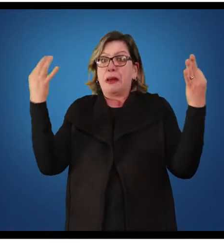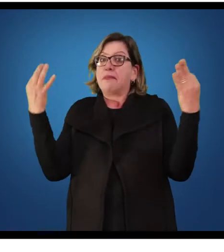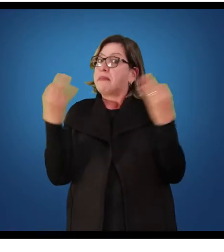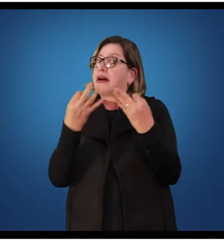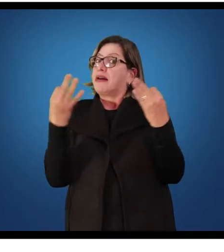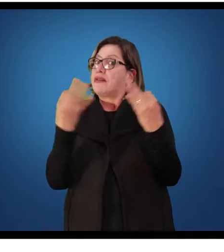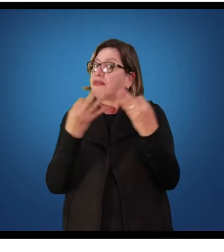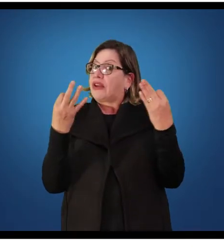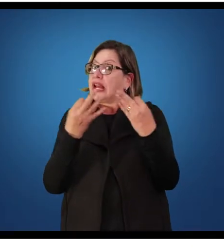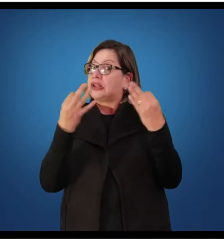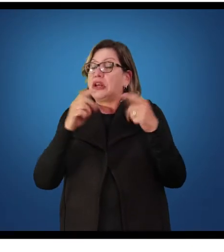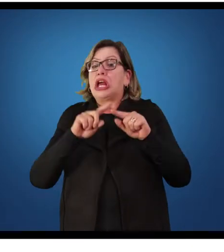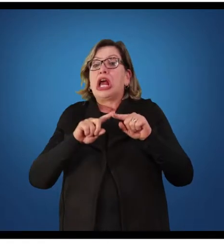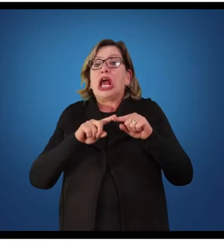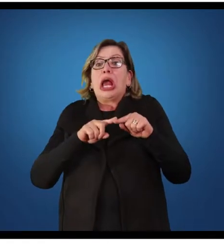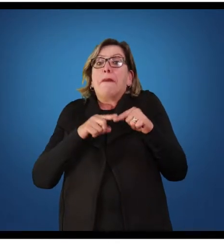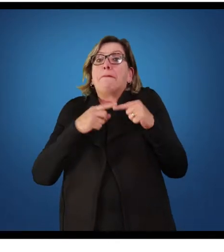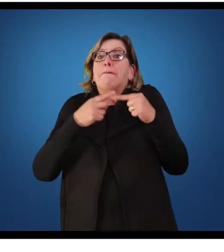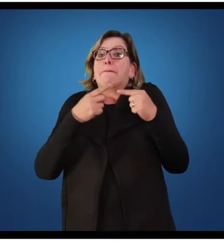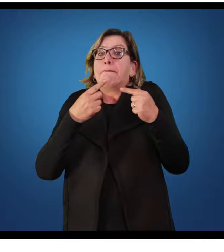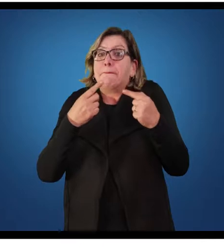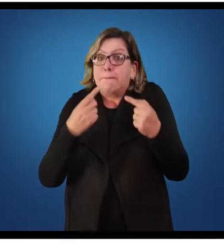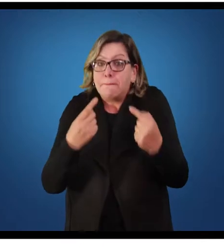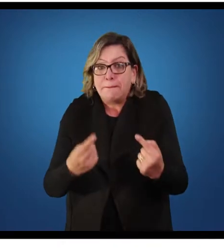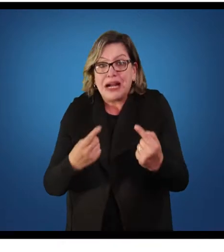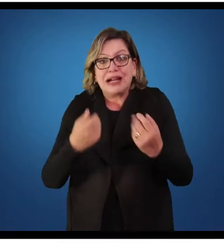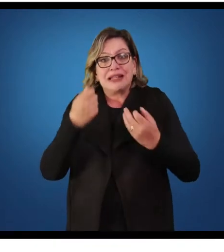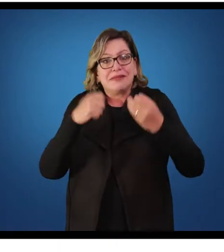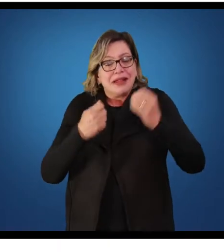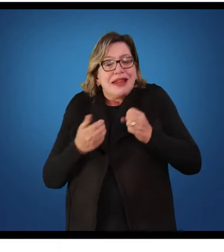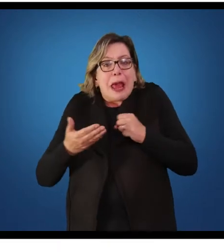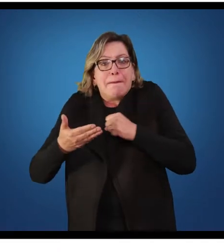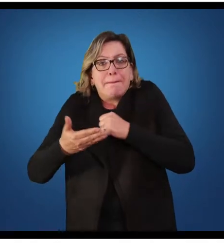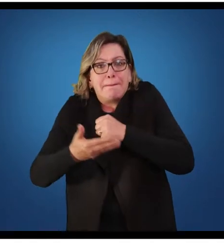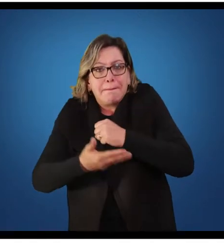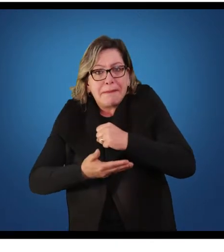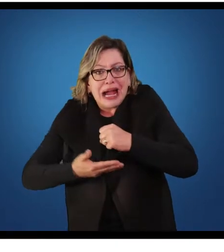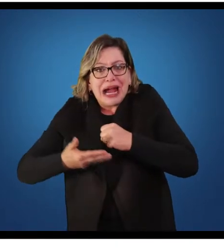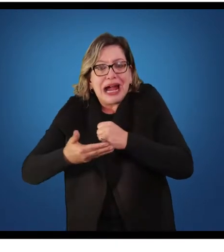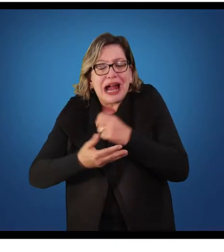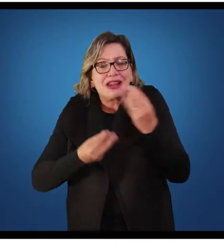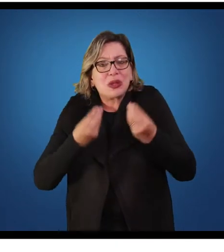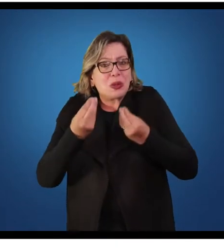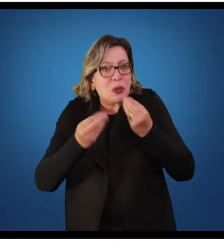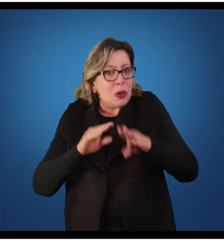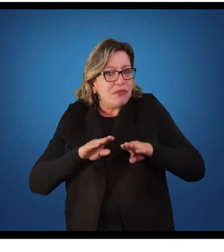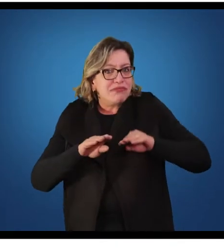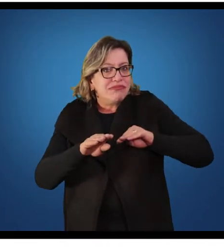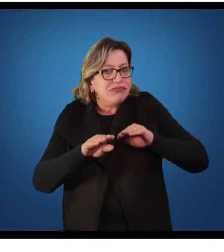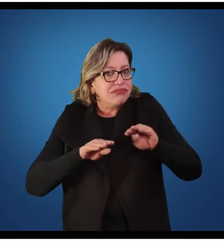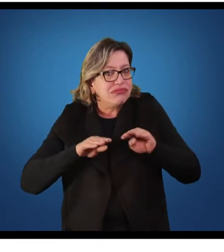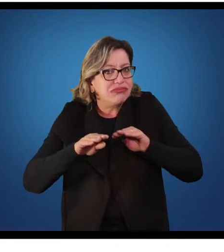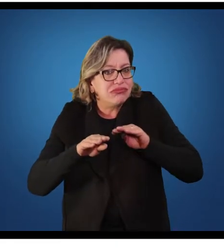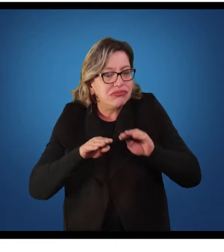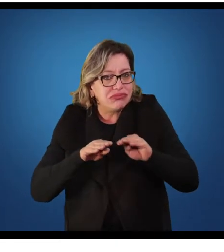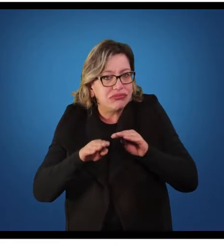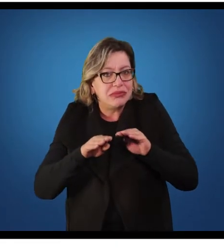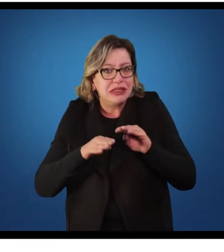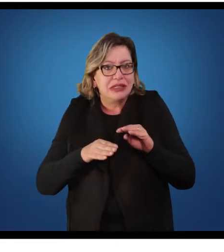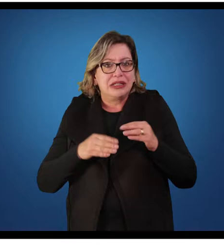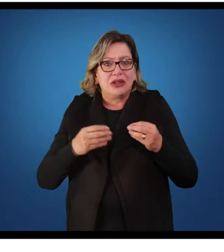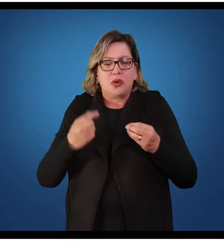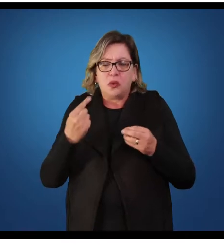do movimento. Eu estou falando em princípios de movimentos, certo? Ou seja,